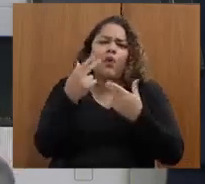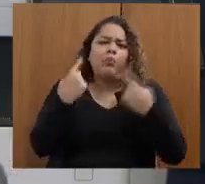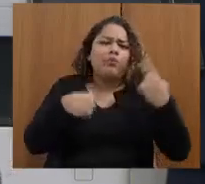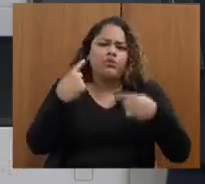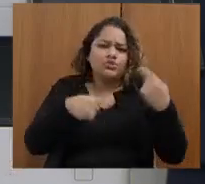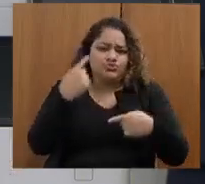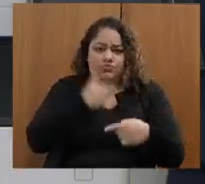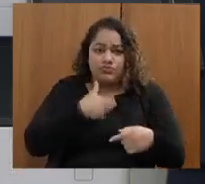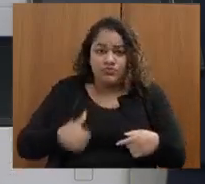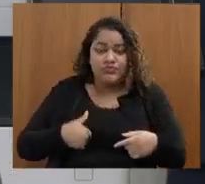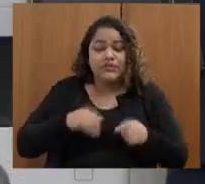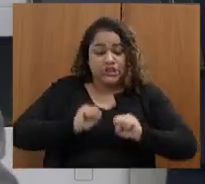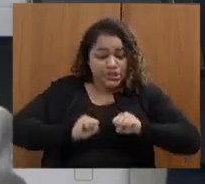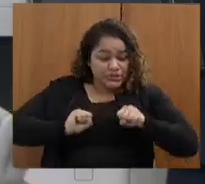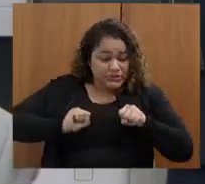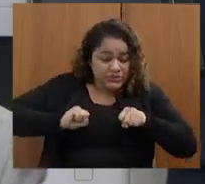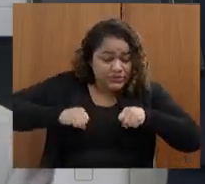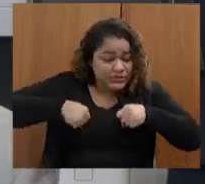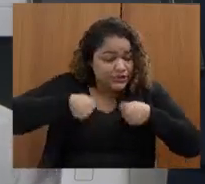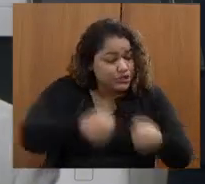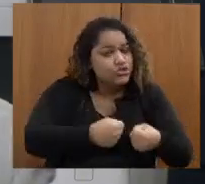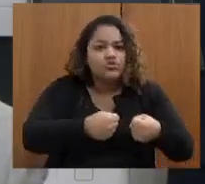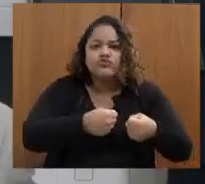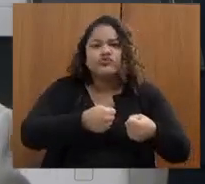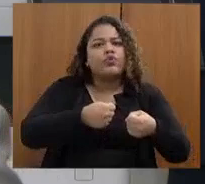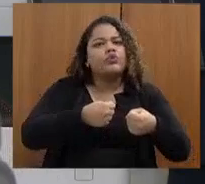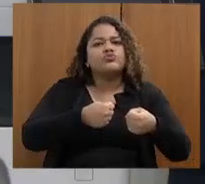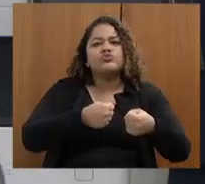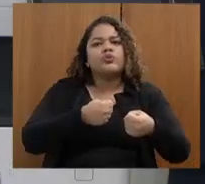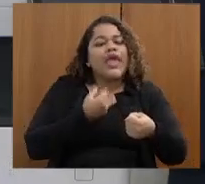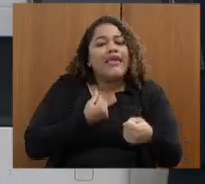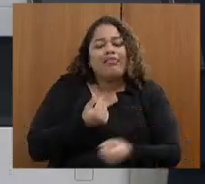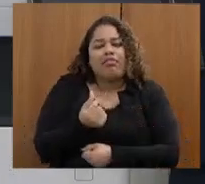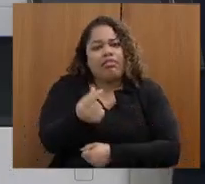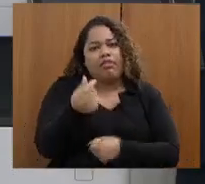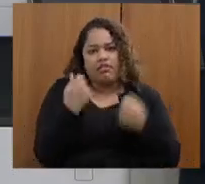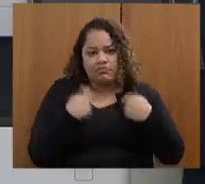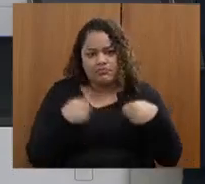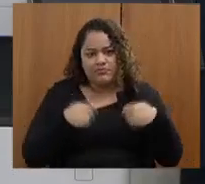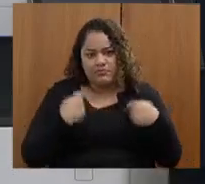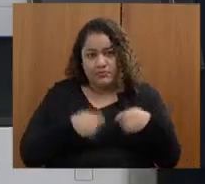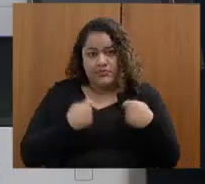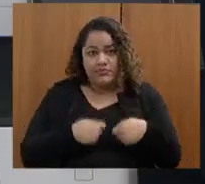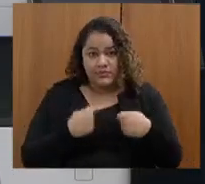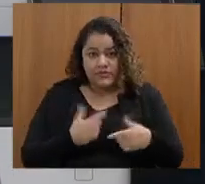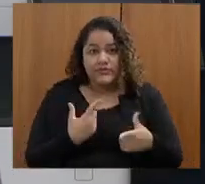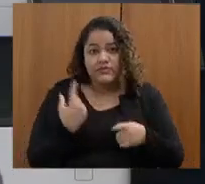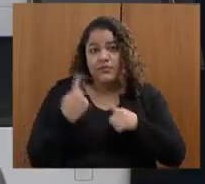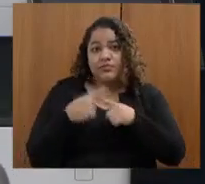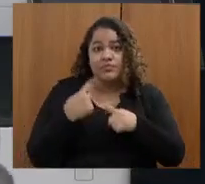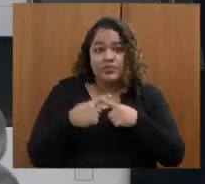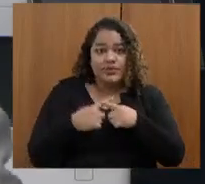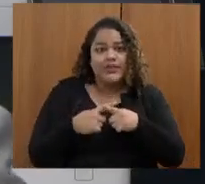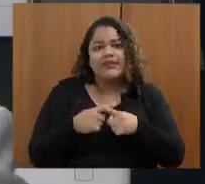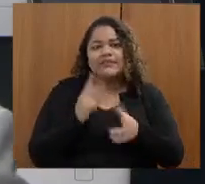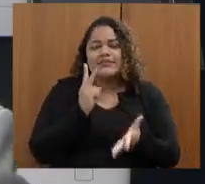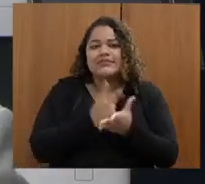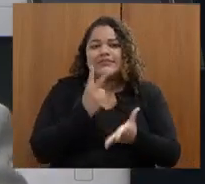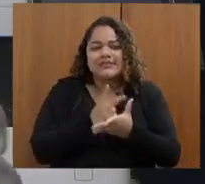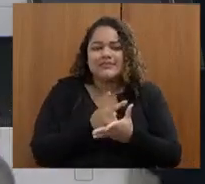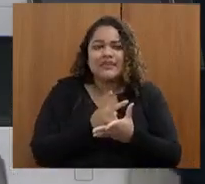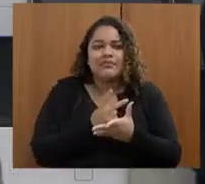devem ser infinitos porque se resolve um problema hoje outros acontecem e aparecem imediatamente